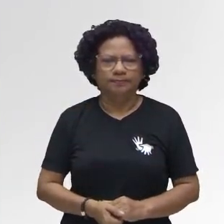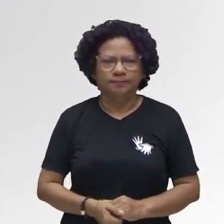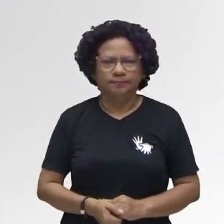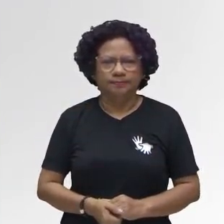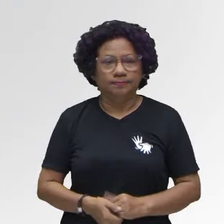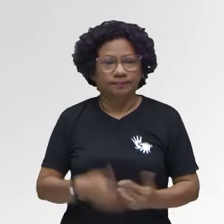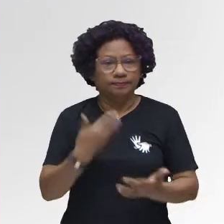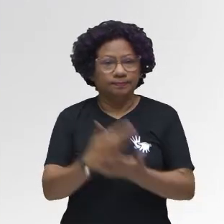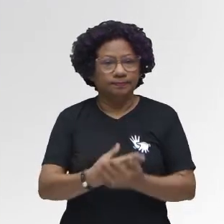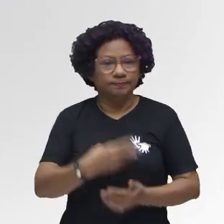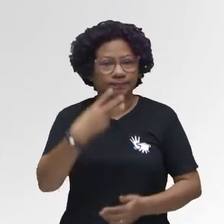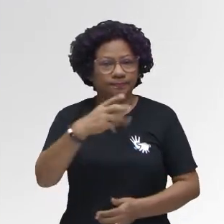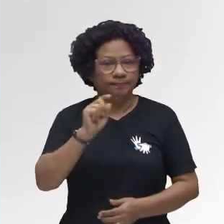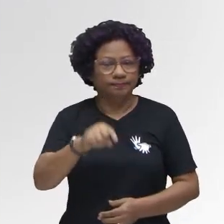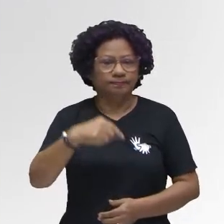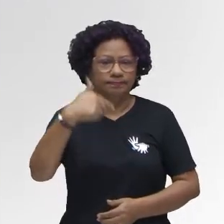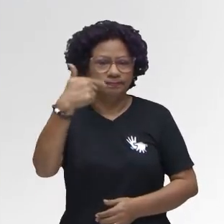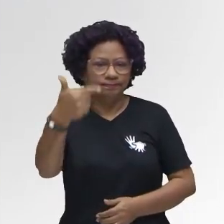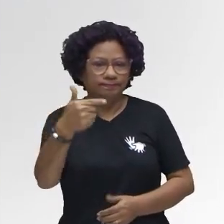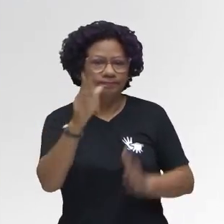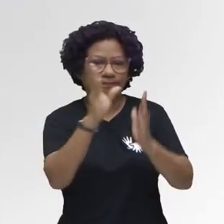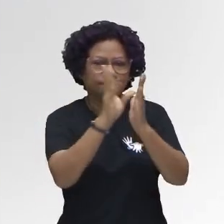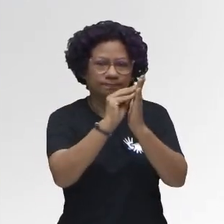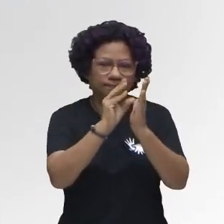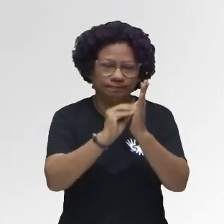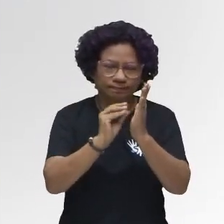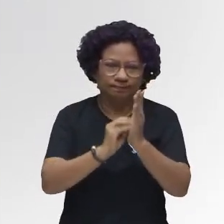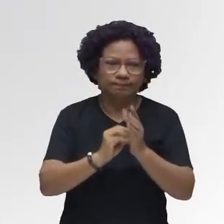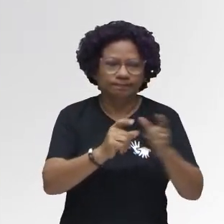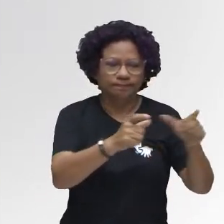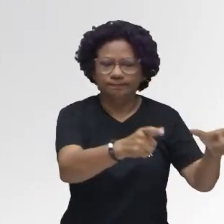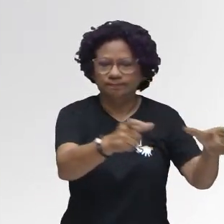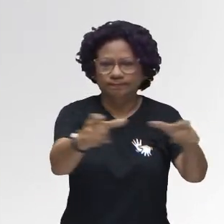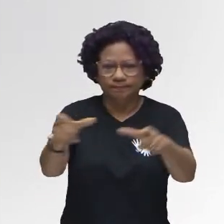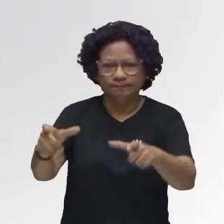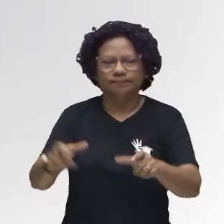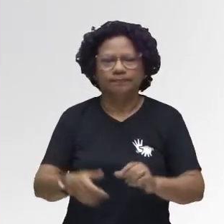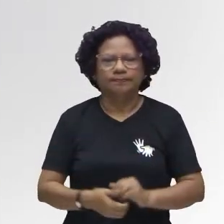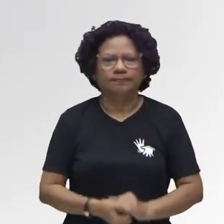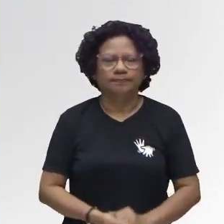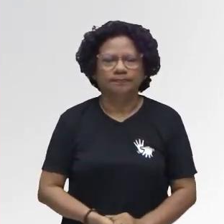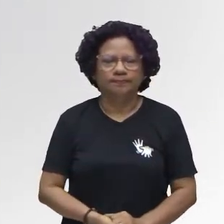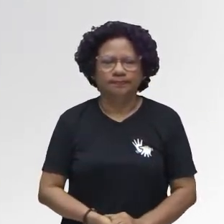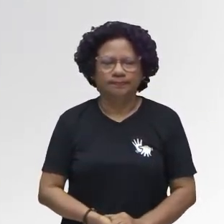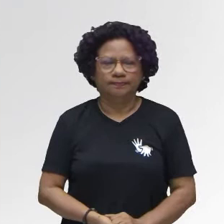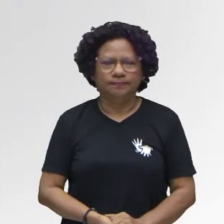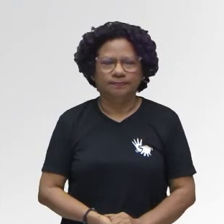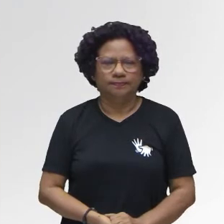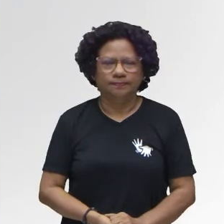Aula 3.2. Conteúdo: urbanização.